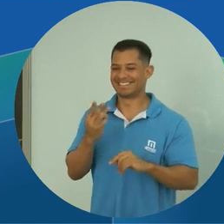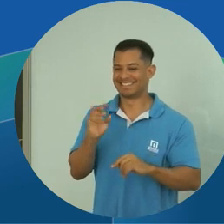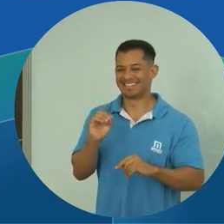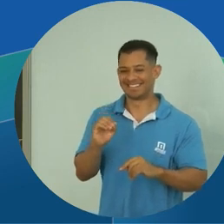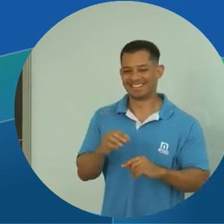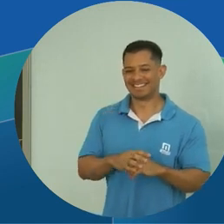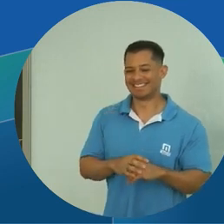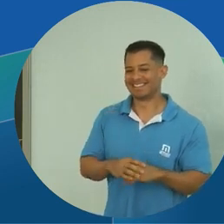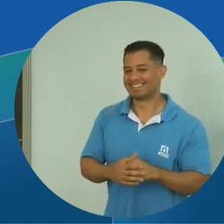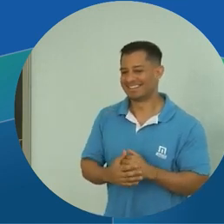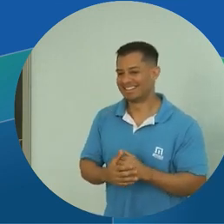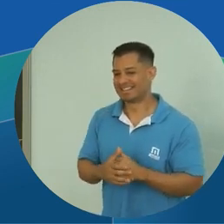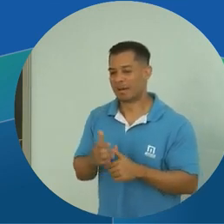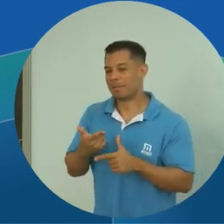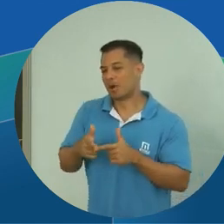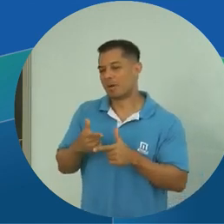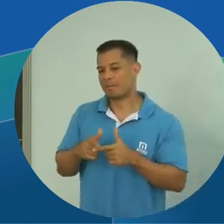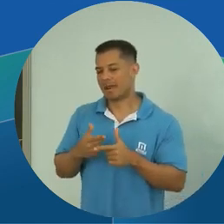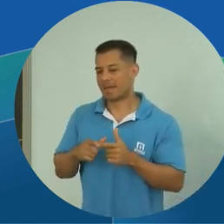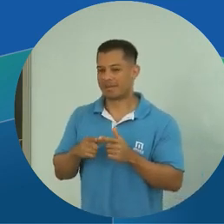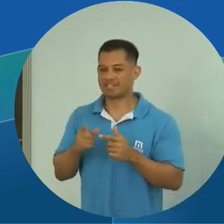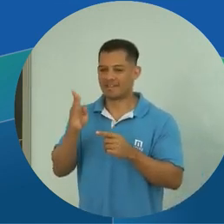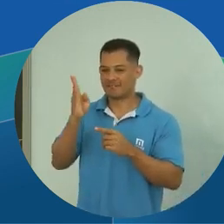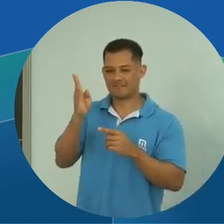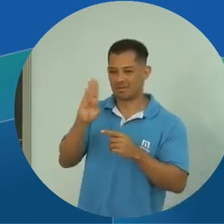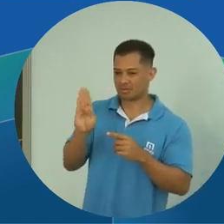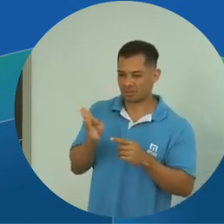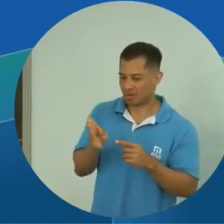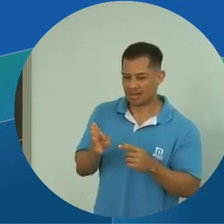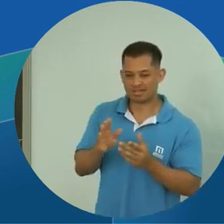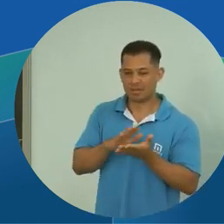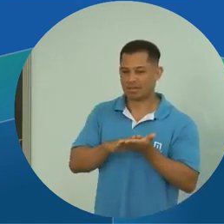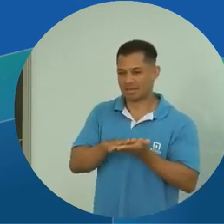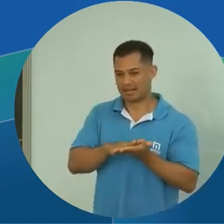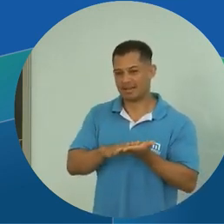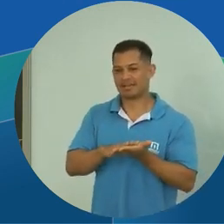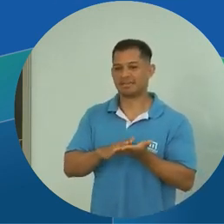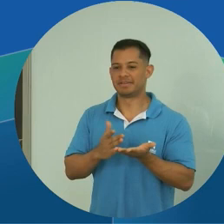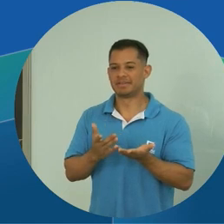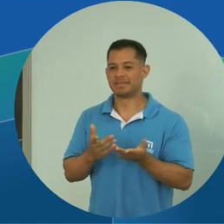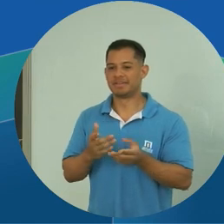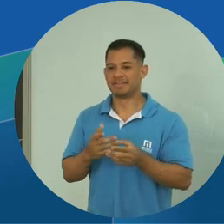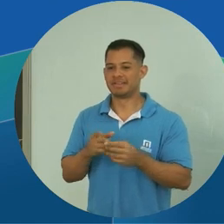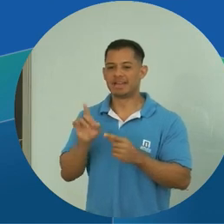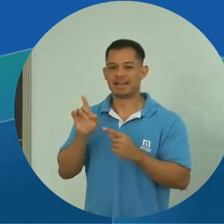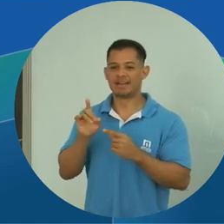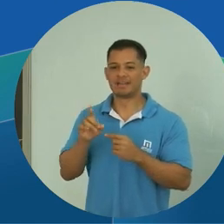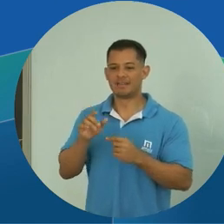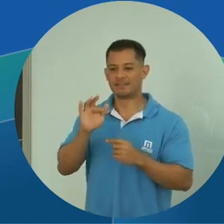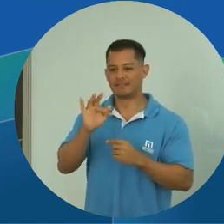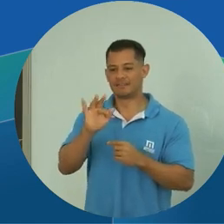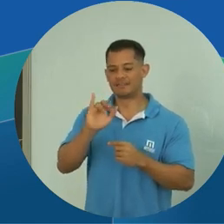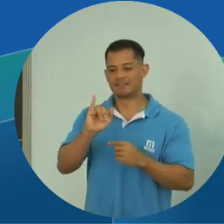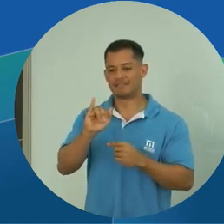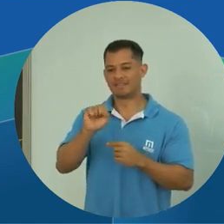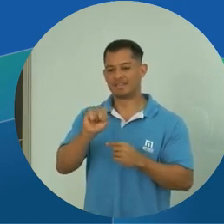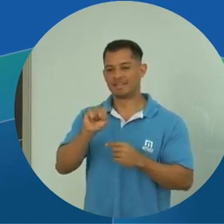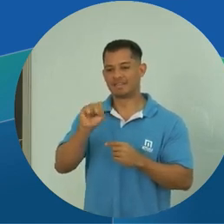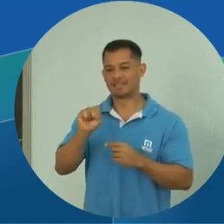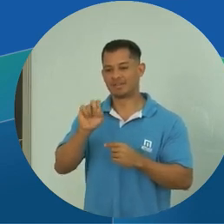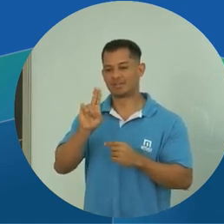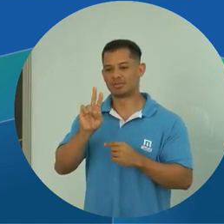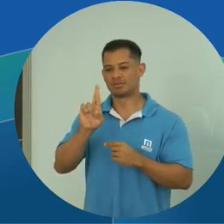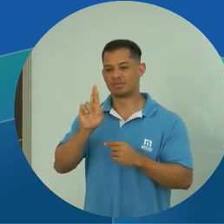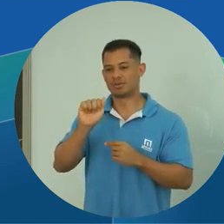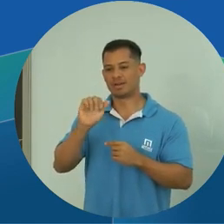a gente não ter problema de fissuração e aí automaticamente problemas estruturais ligados a isso.